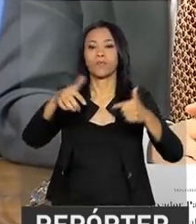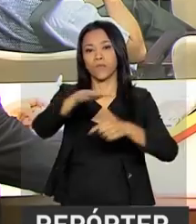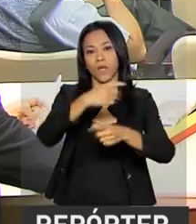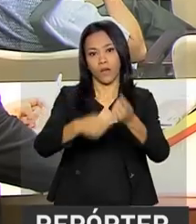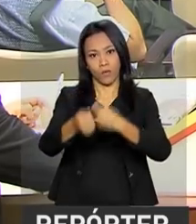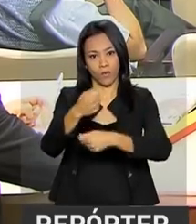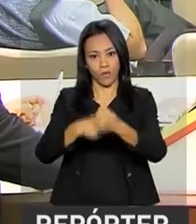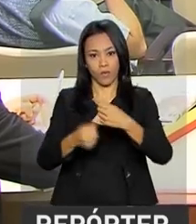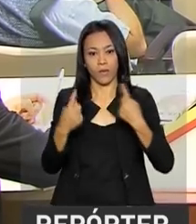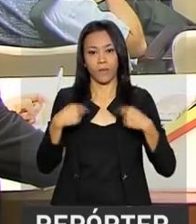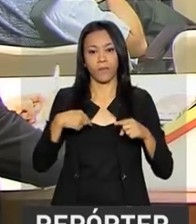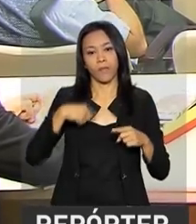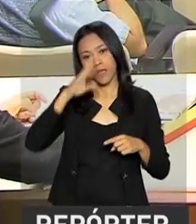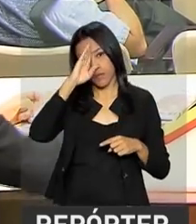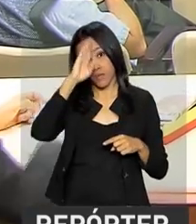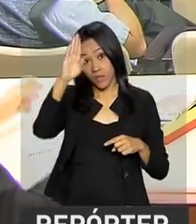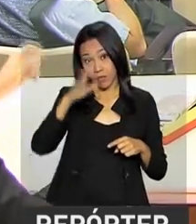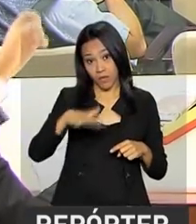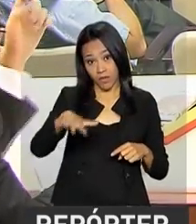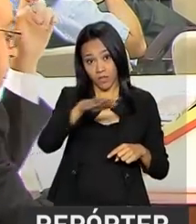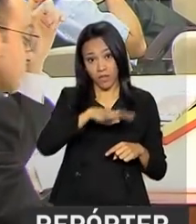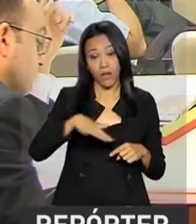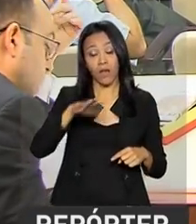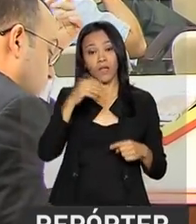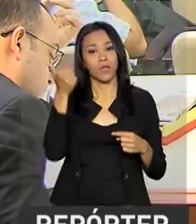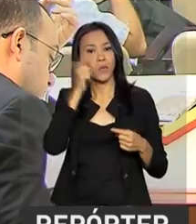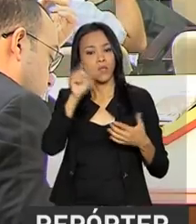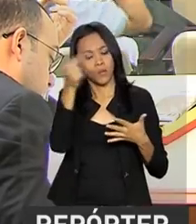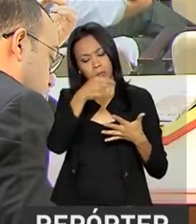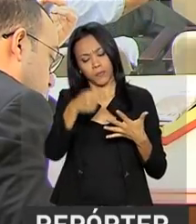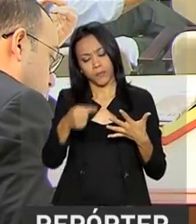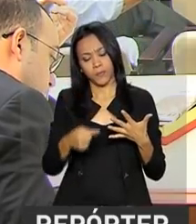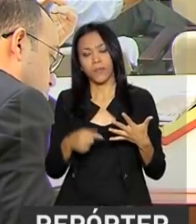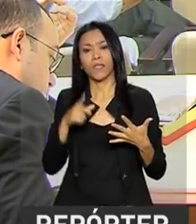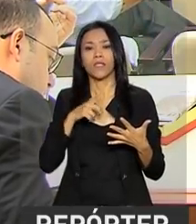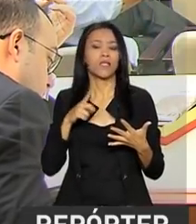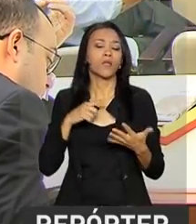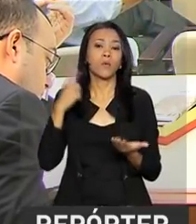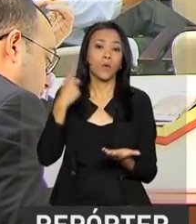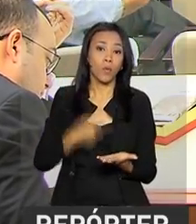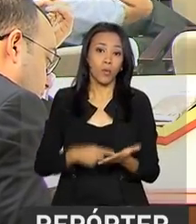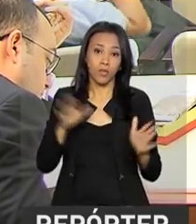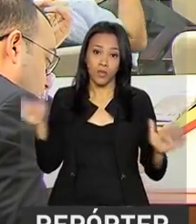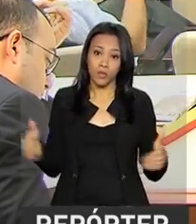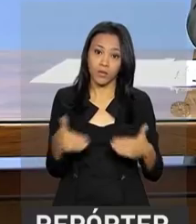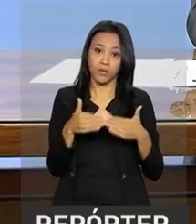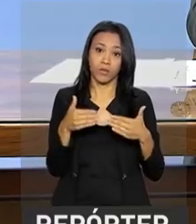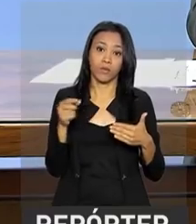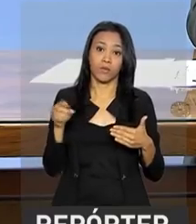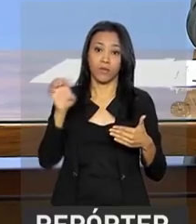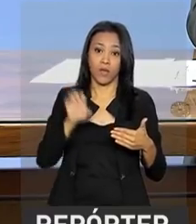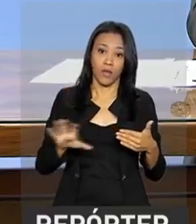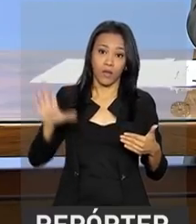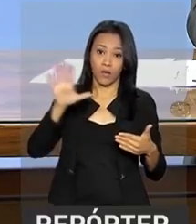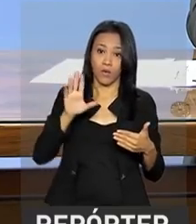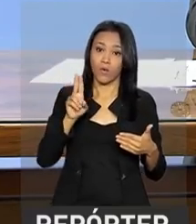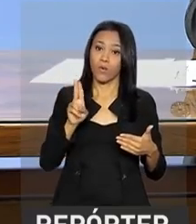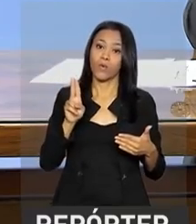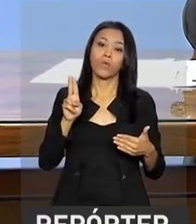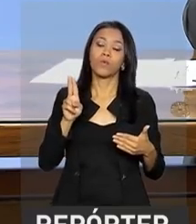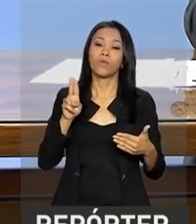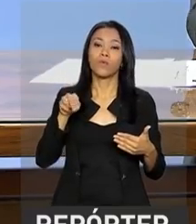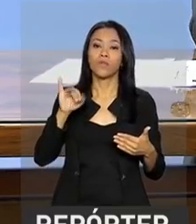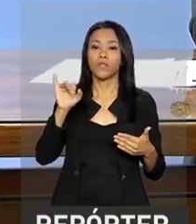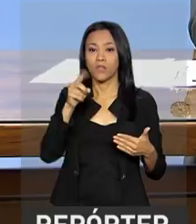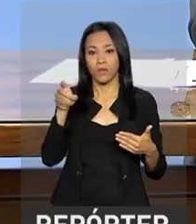comercial entre as principais conquistas do bloco nos últimos anos está o acordo entre o mercosul ea união européia após anos de